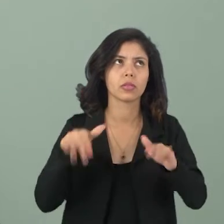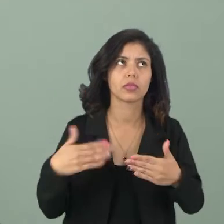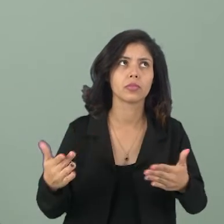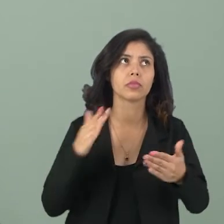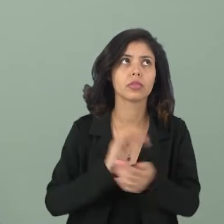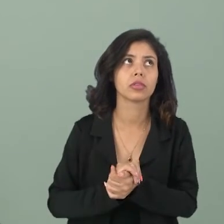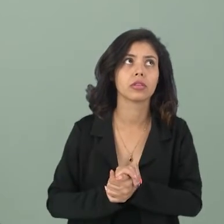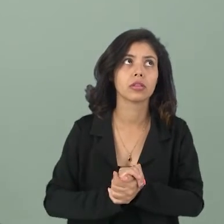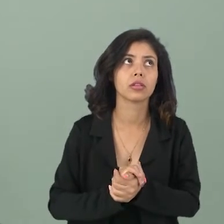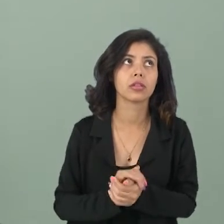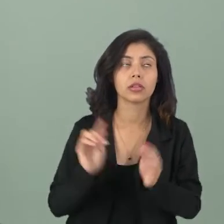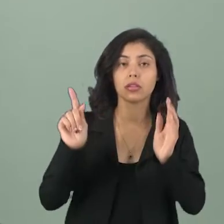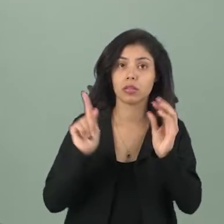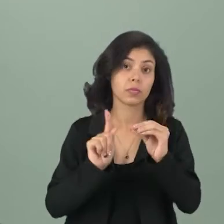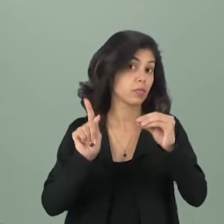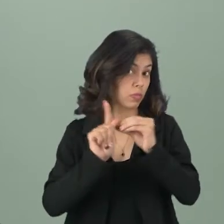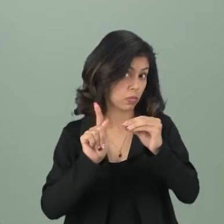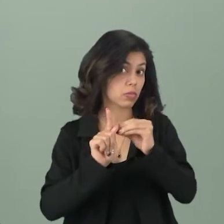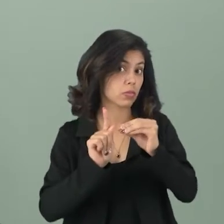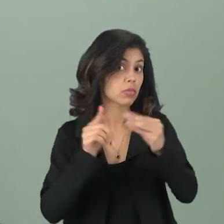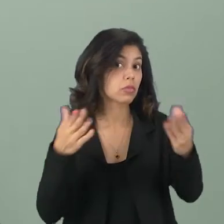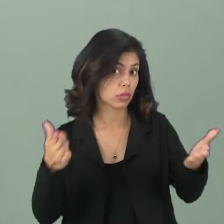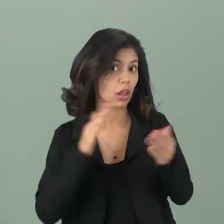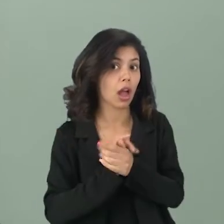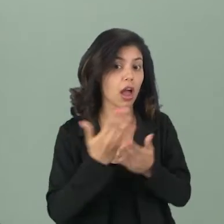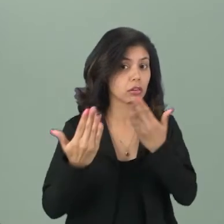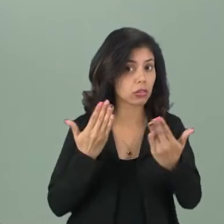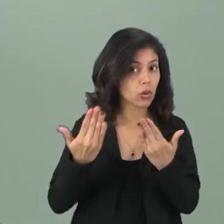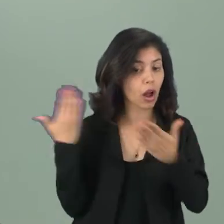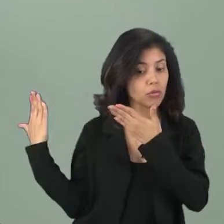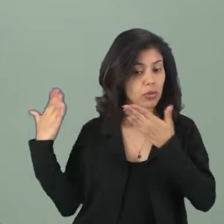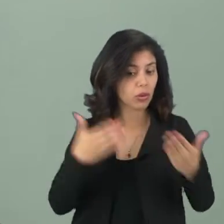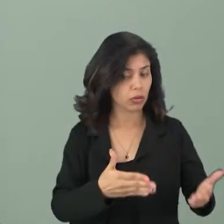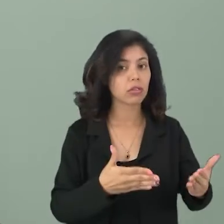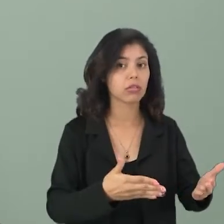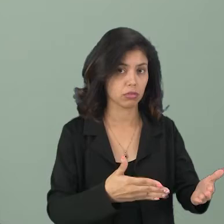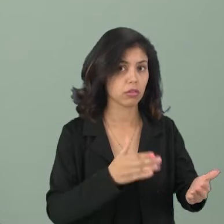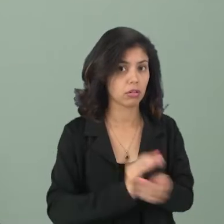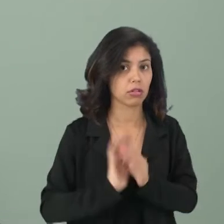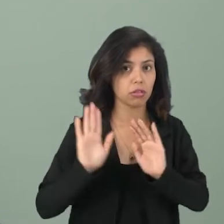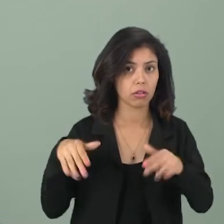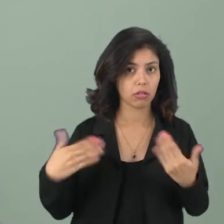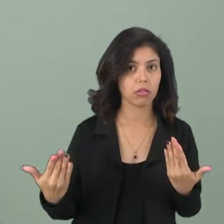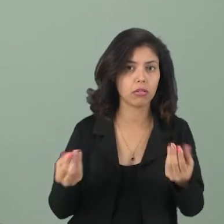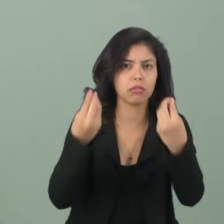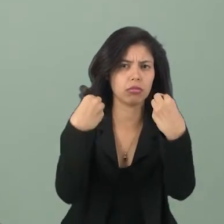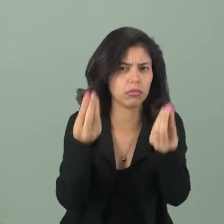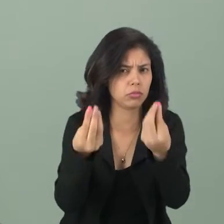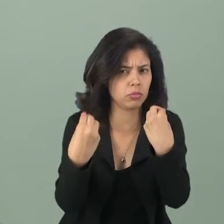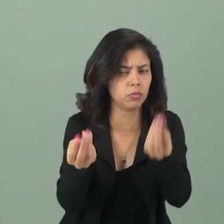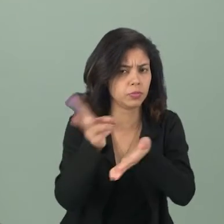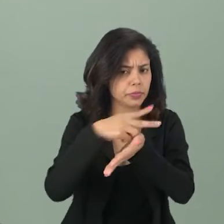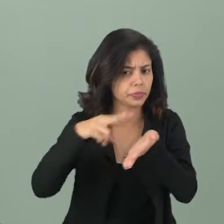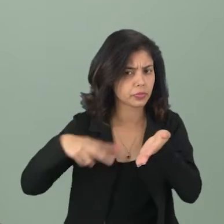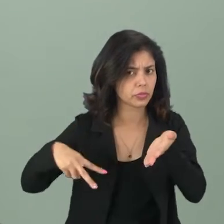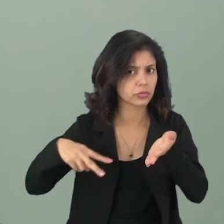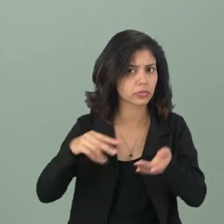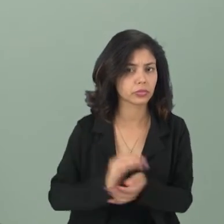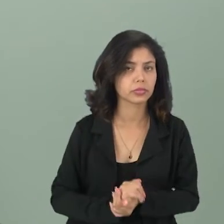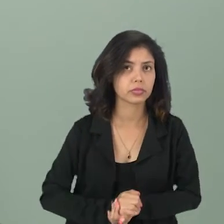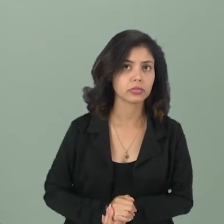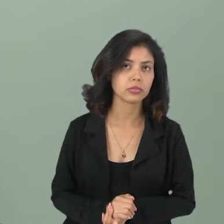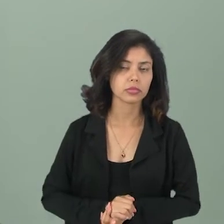então eles são muito está relacionado mesmo né o nosso objetivo não é o Para quê Para quê que eu estou lendo